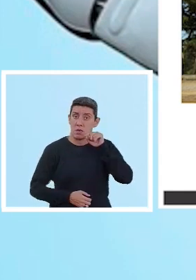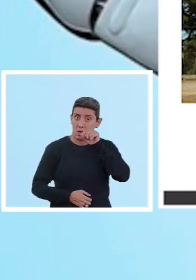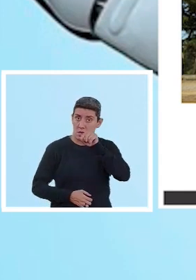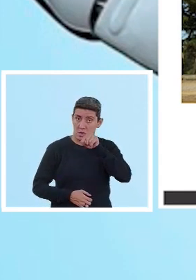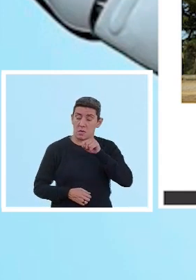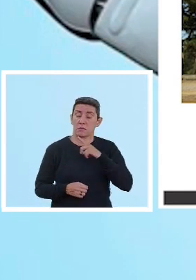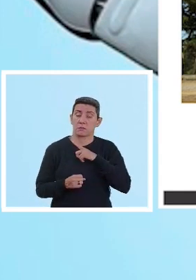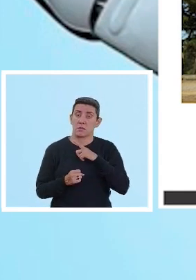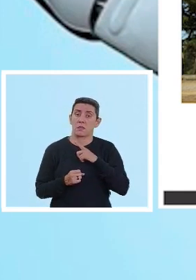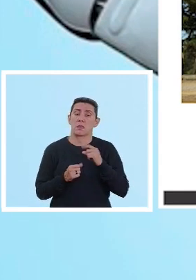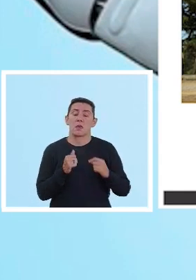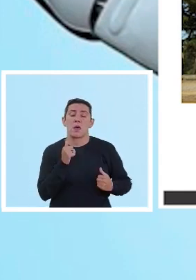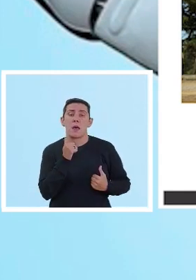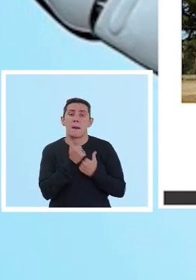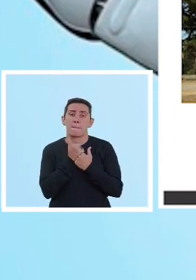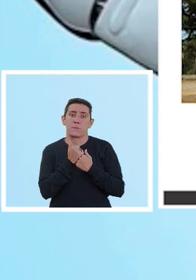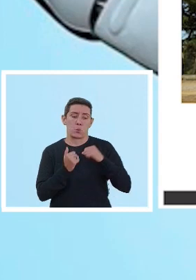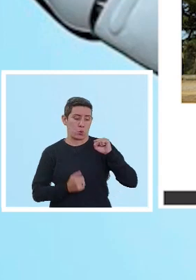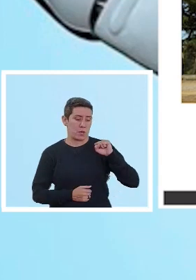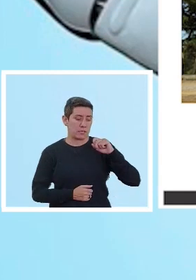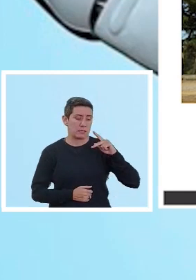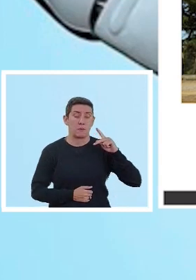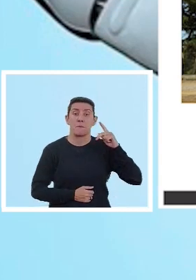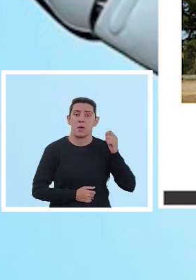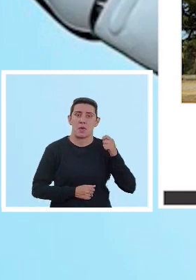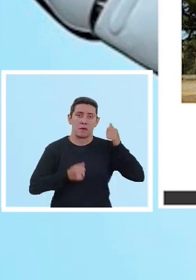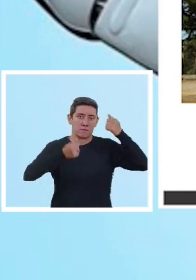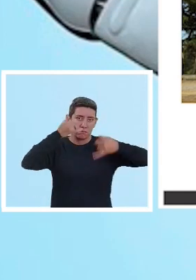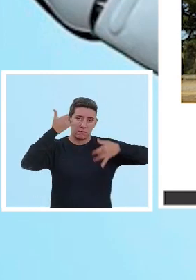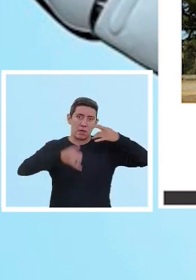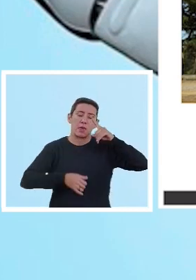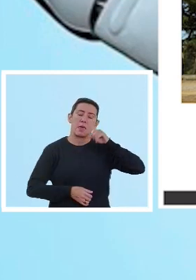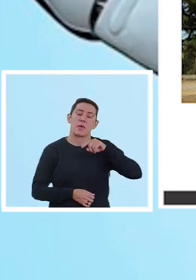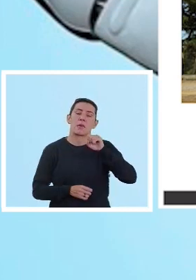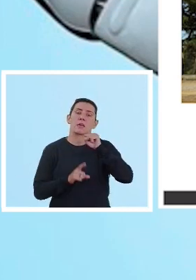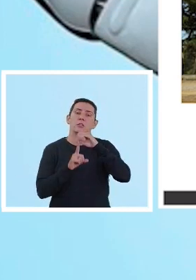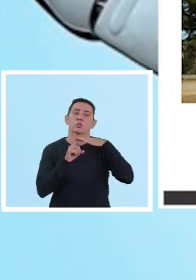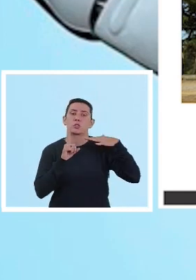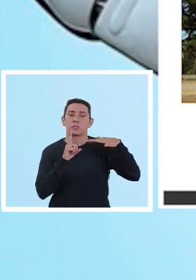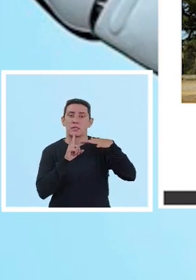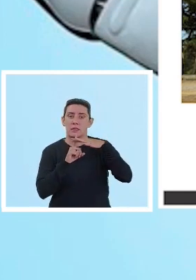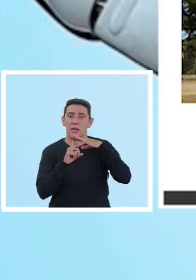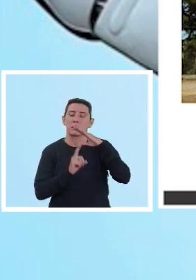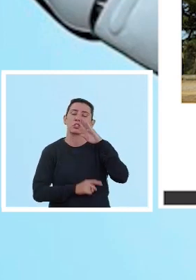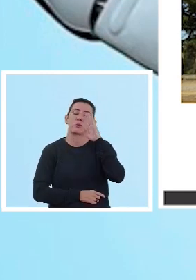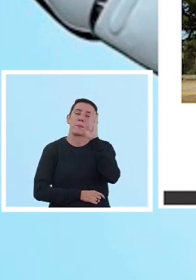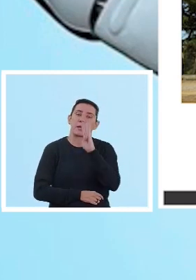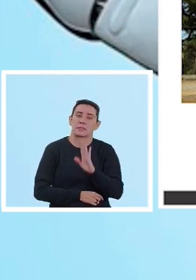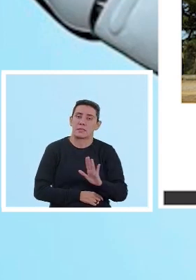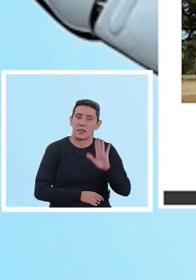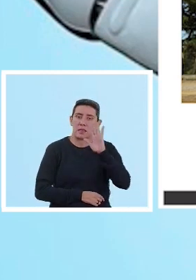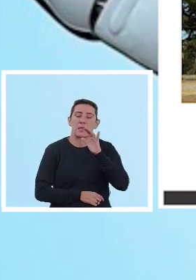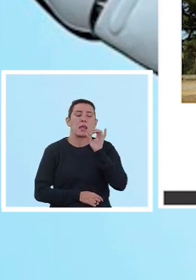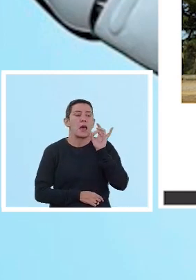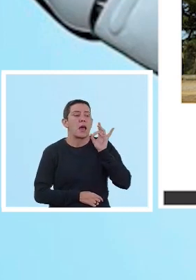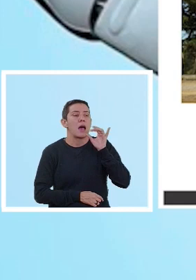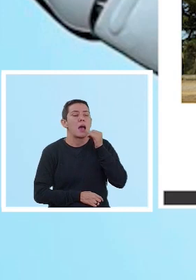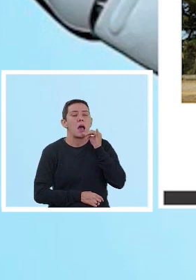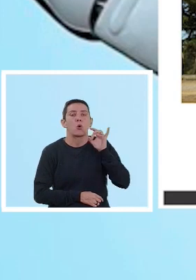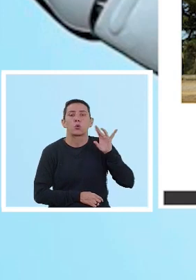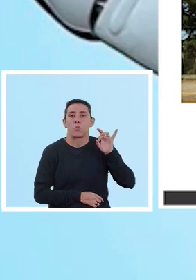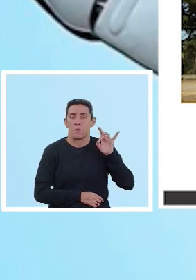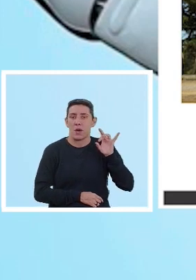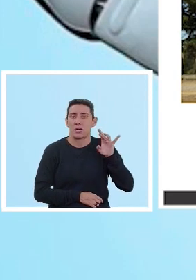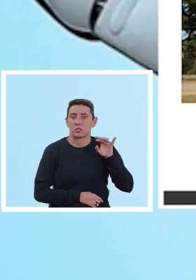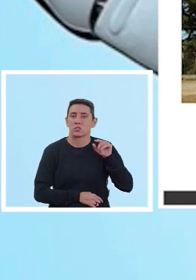Fast Ele conta com o apoio da s-bahn Sociedade Brasileira de automática para quem não conhece a SBA tem um objetivo primordial